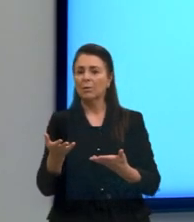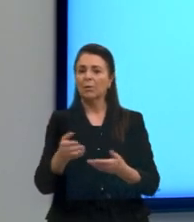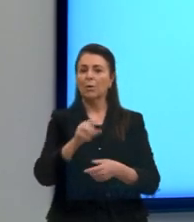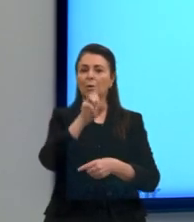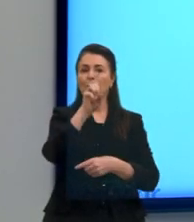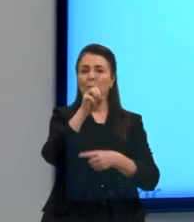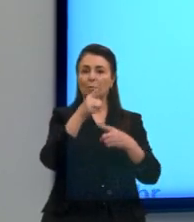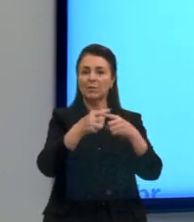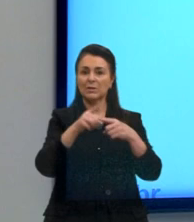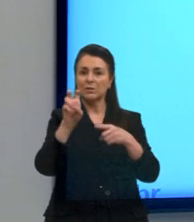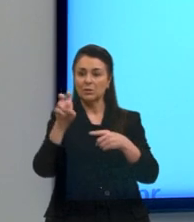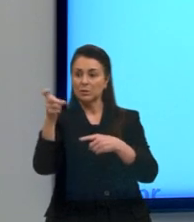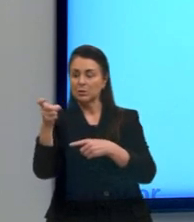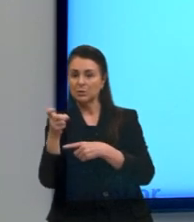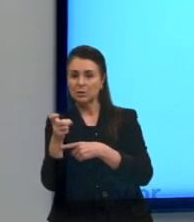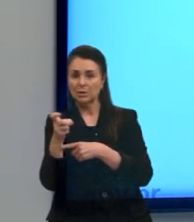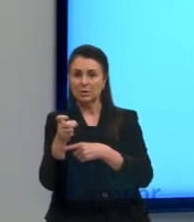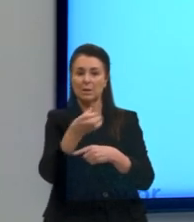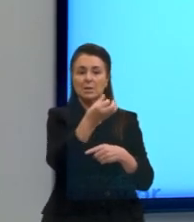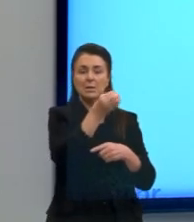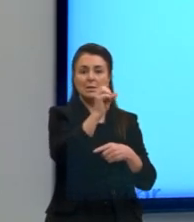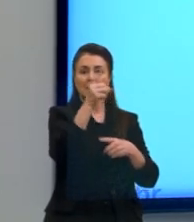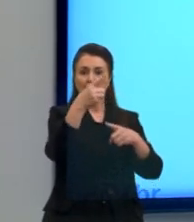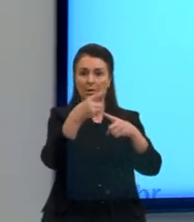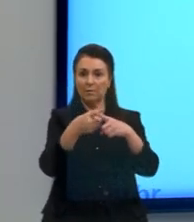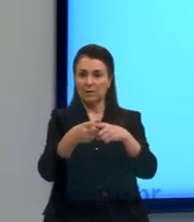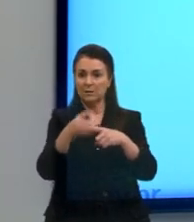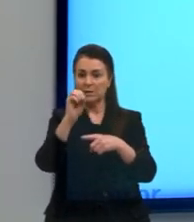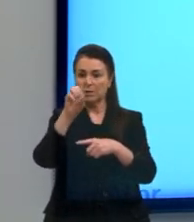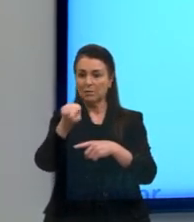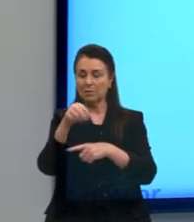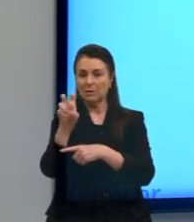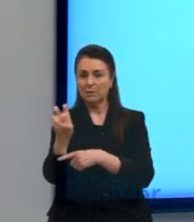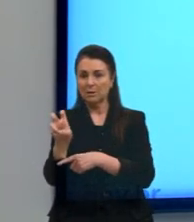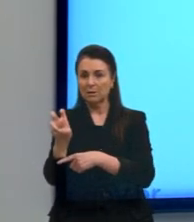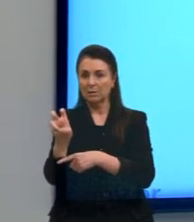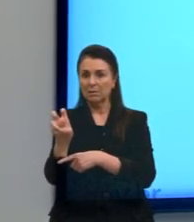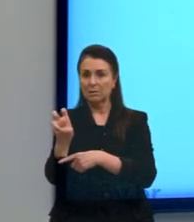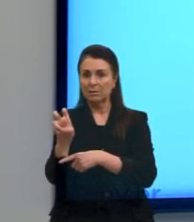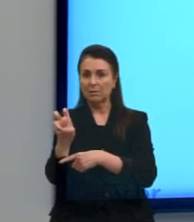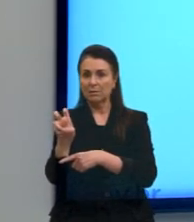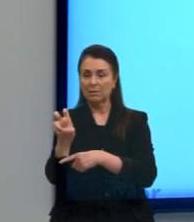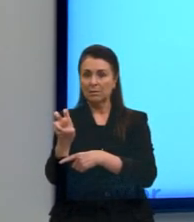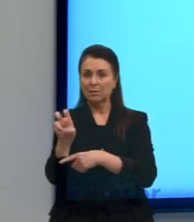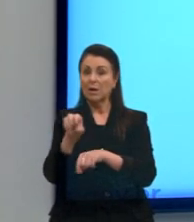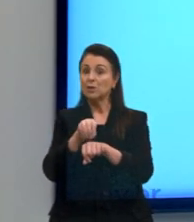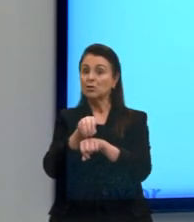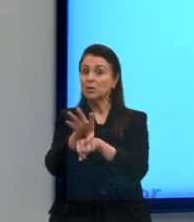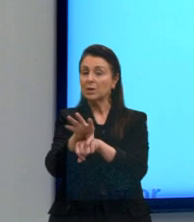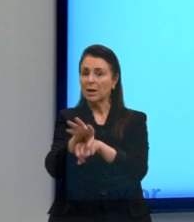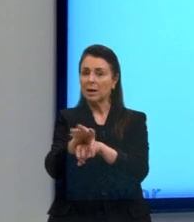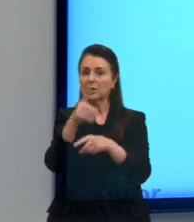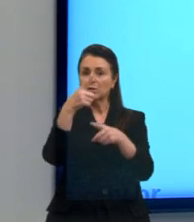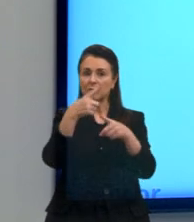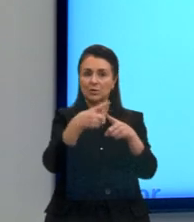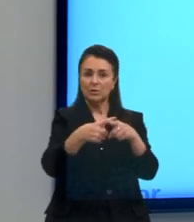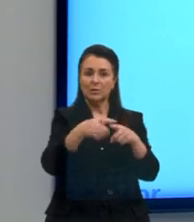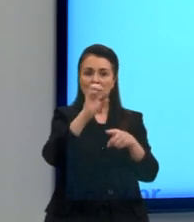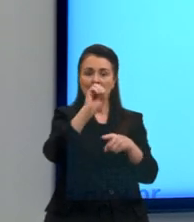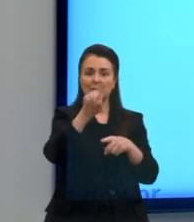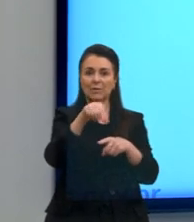um vezes disso X60 vezes 0,5 tá uma dica x